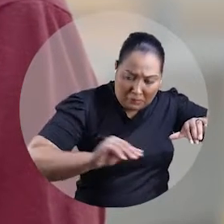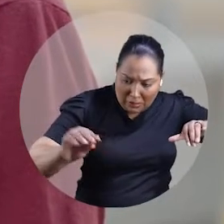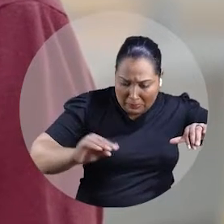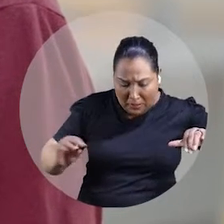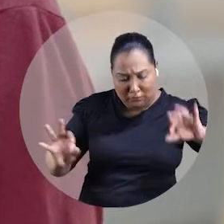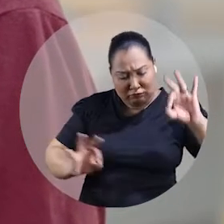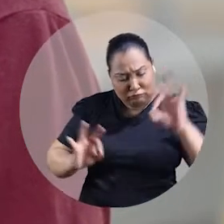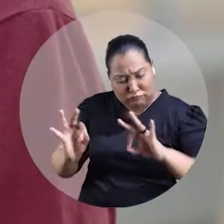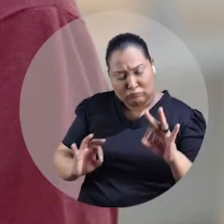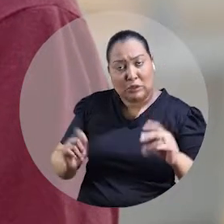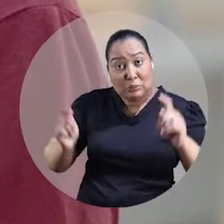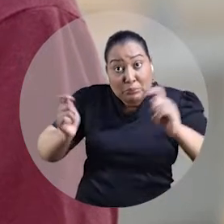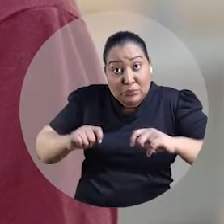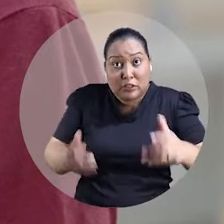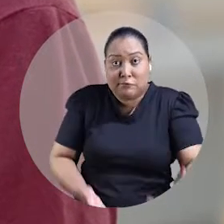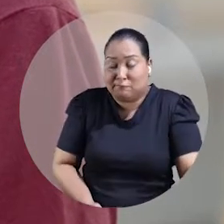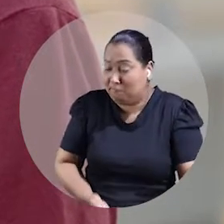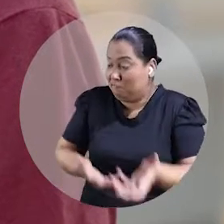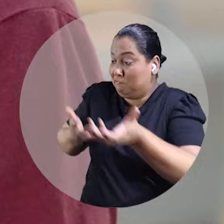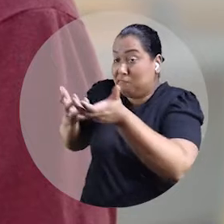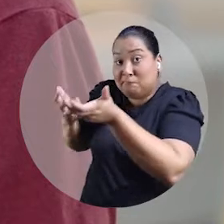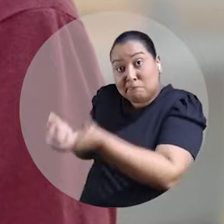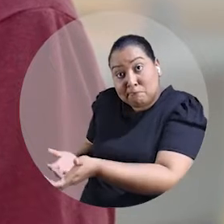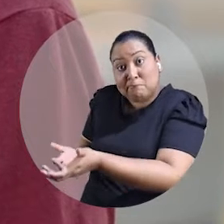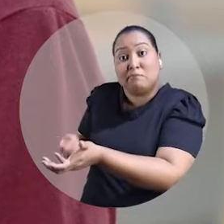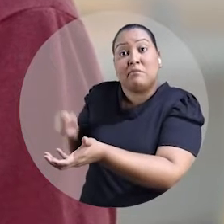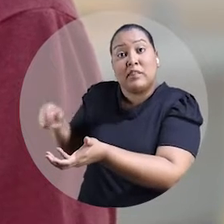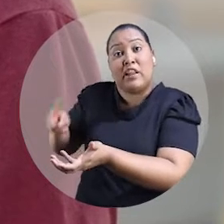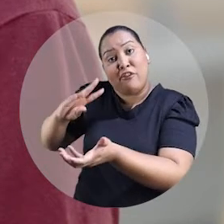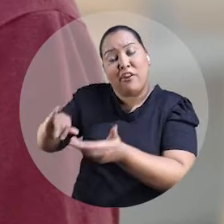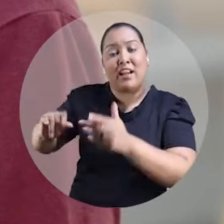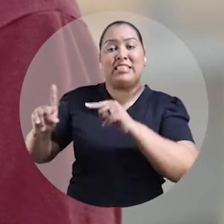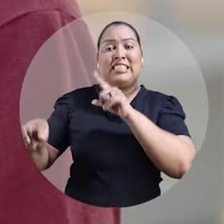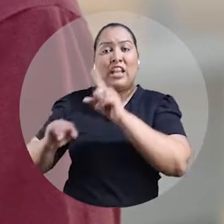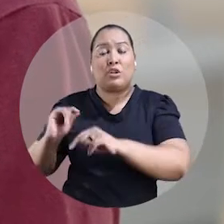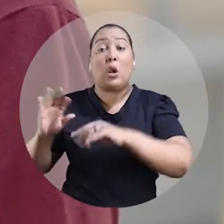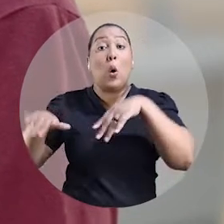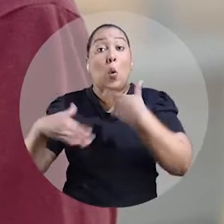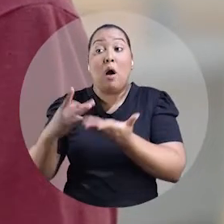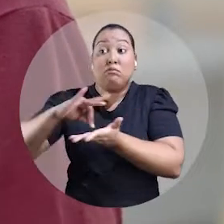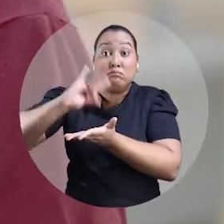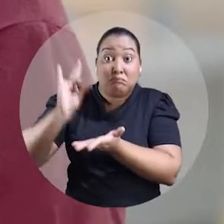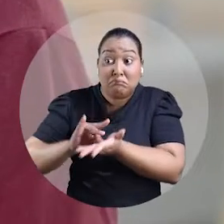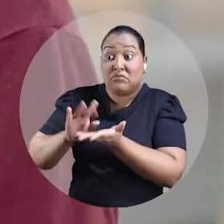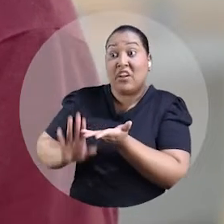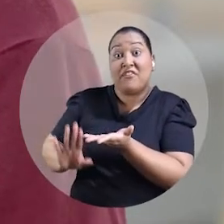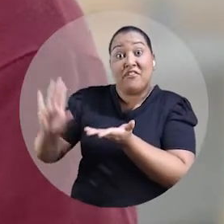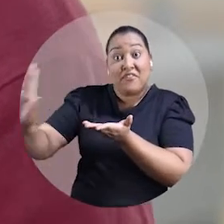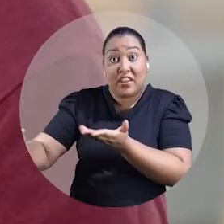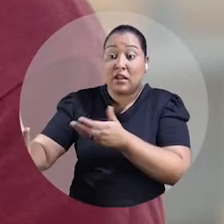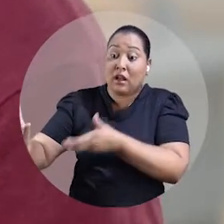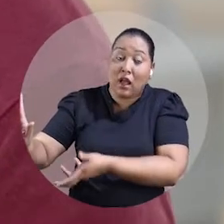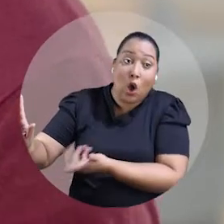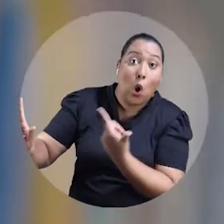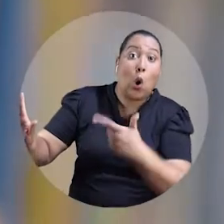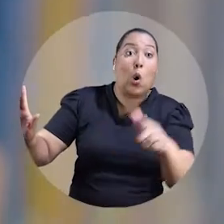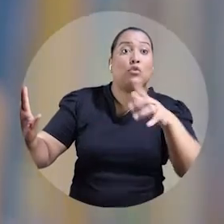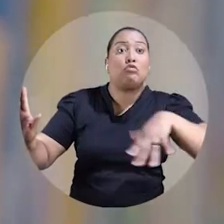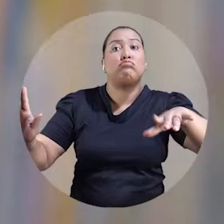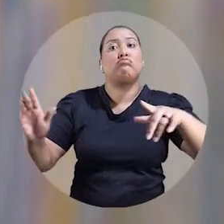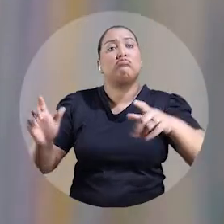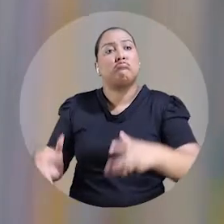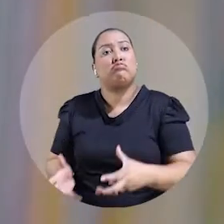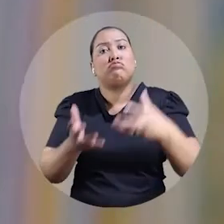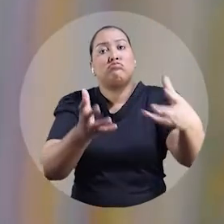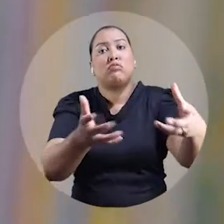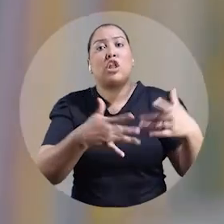faz uma outra organização para selecionar, né, o que realmente vai ficar aqui e o que vai ser doado para outras bibliotecas